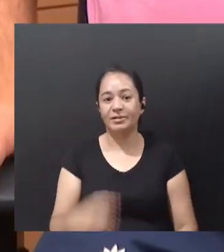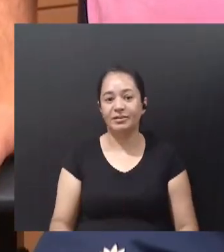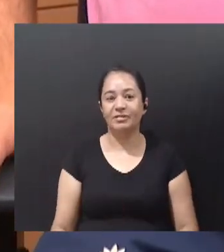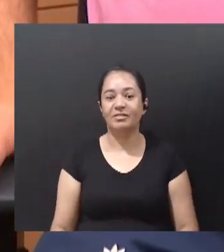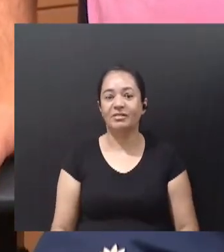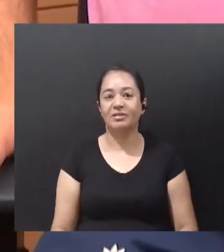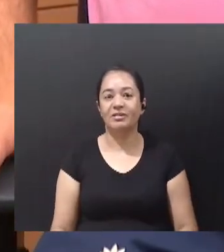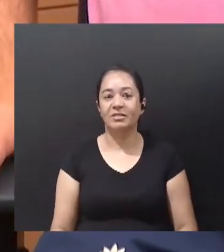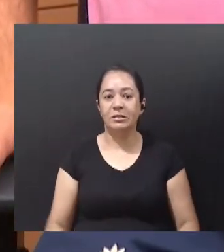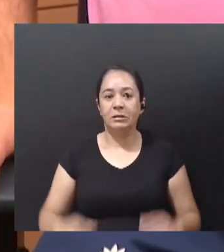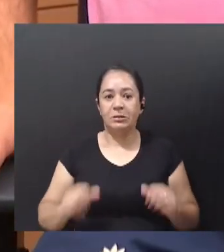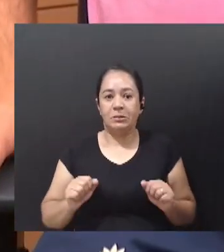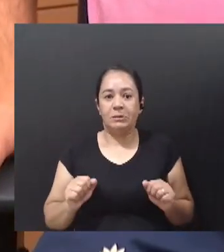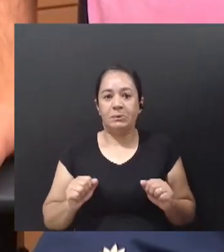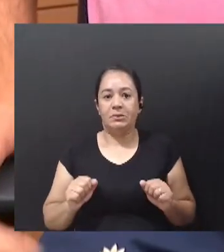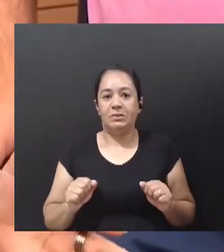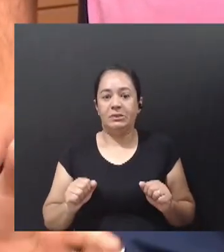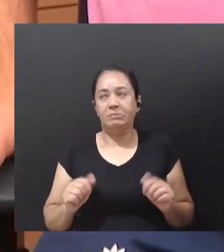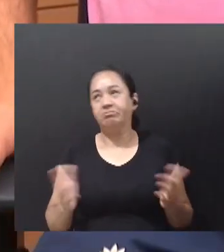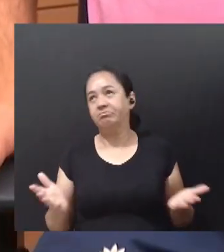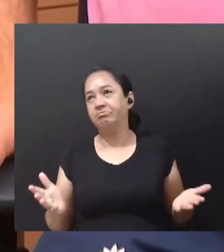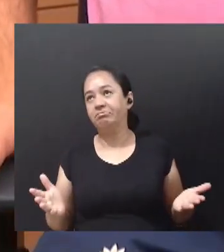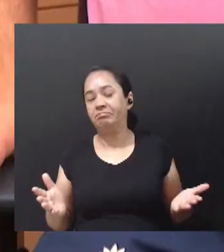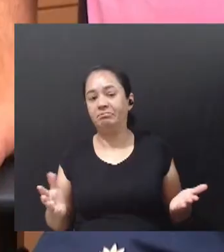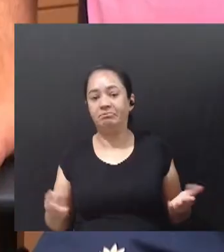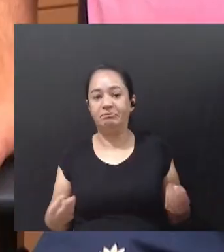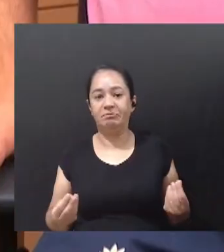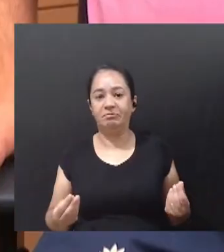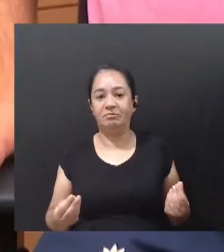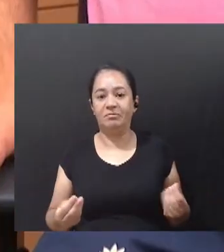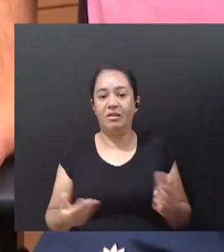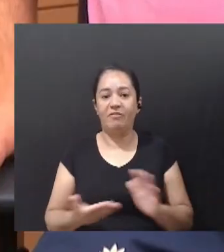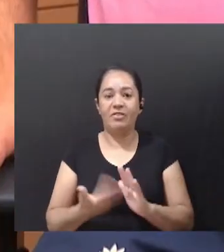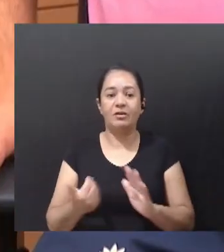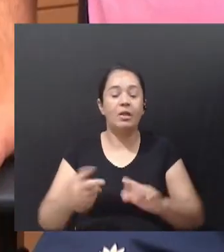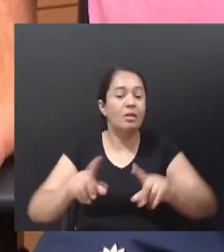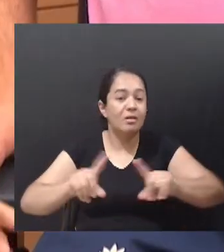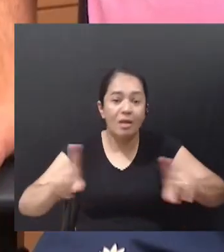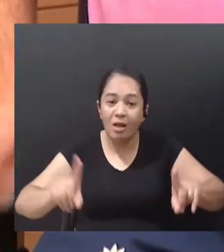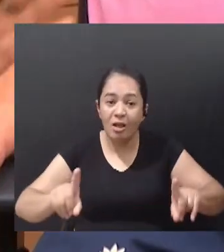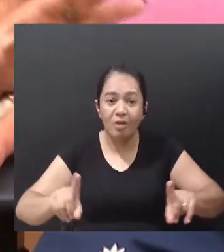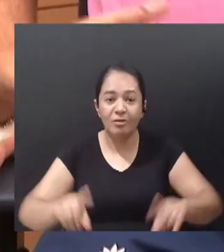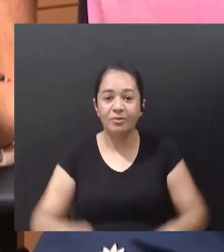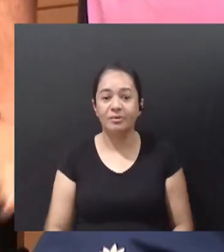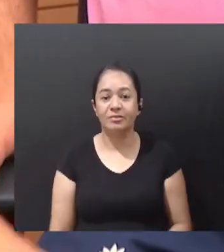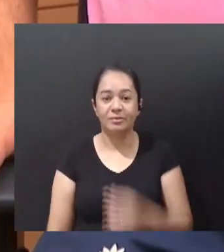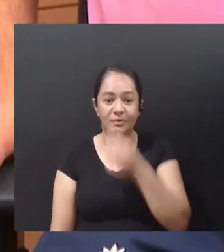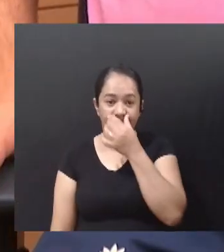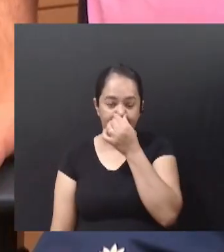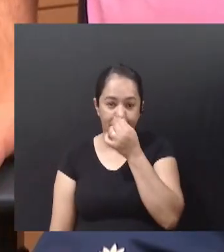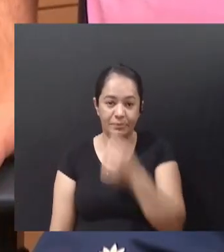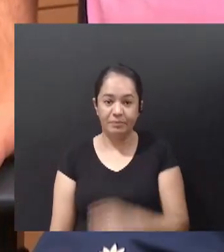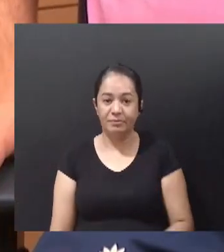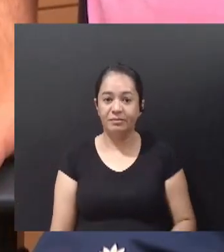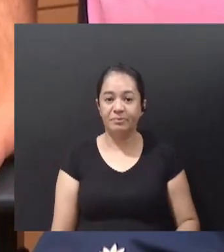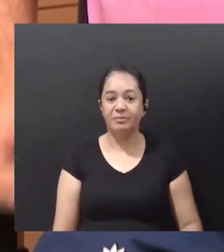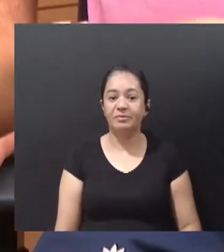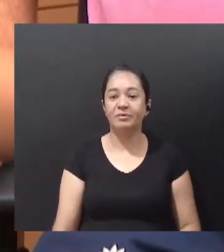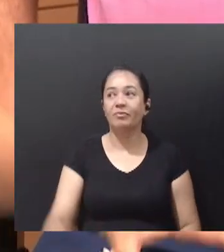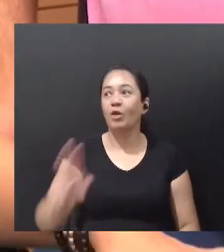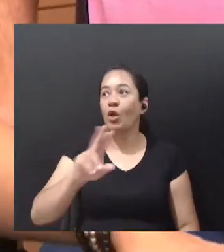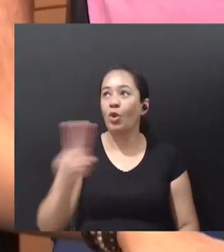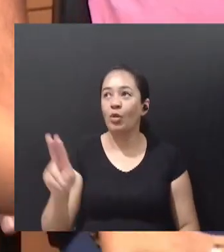ou vai excluir, não vai, né? Pelo contrário. Aí eu falei assim, tá bom, então a gente coloca e